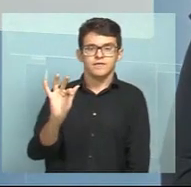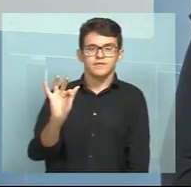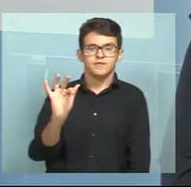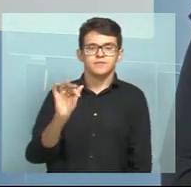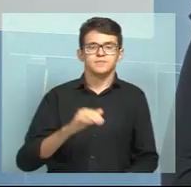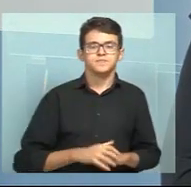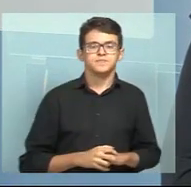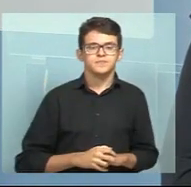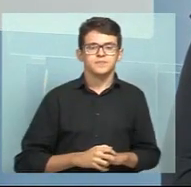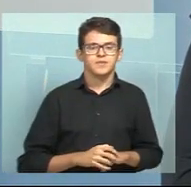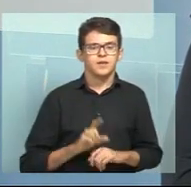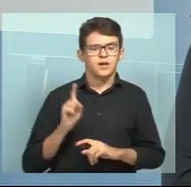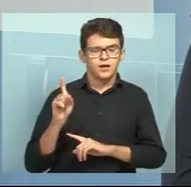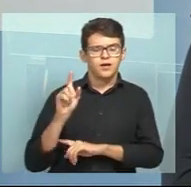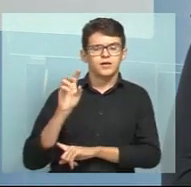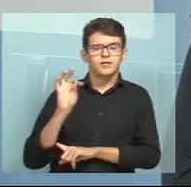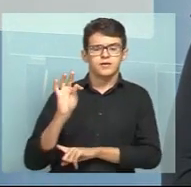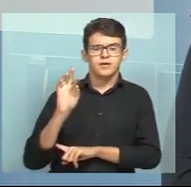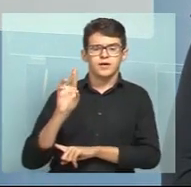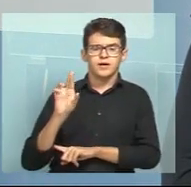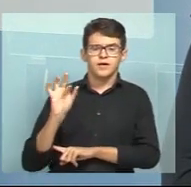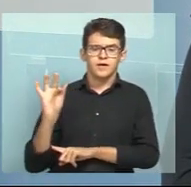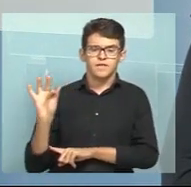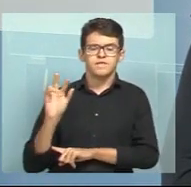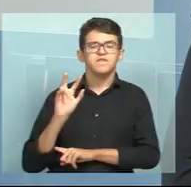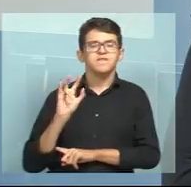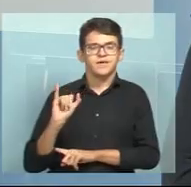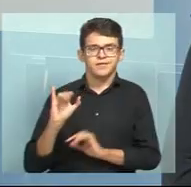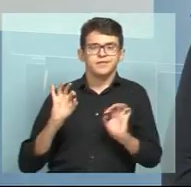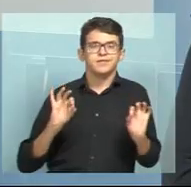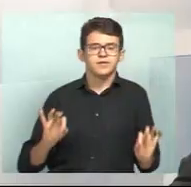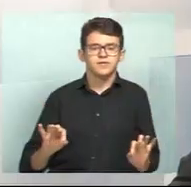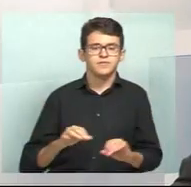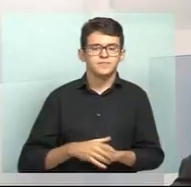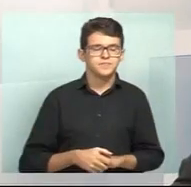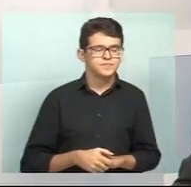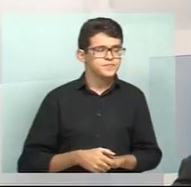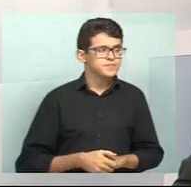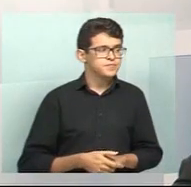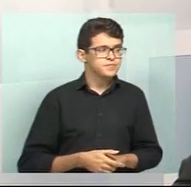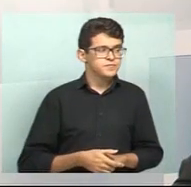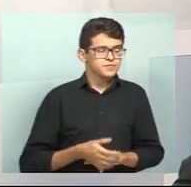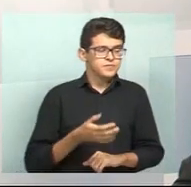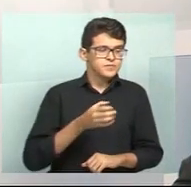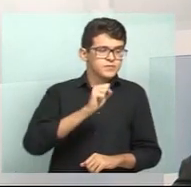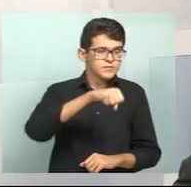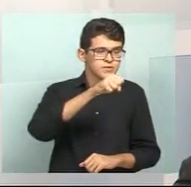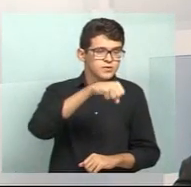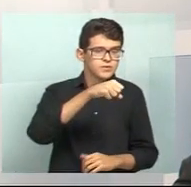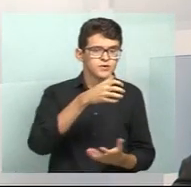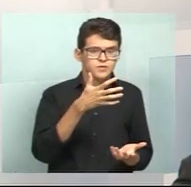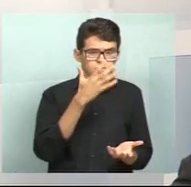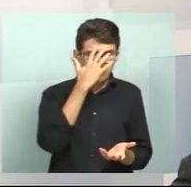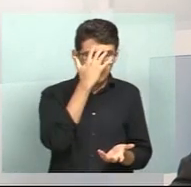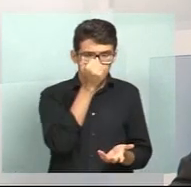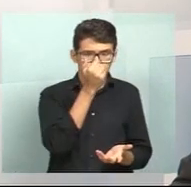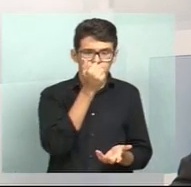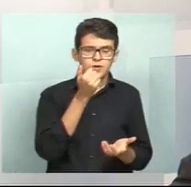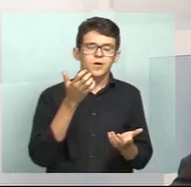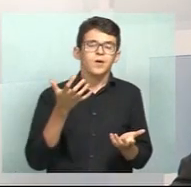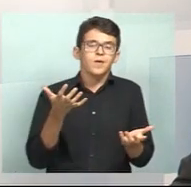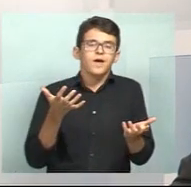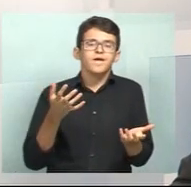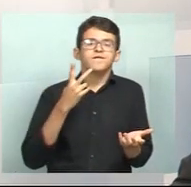no TRF vai. Eu acho que já há um interesse e também acho que dificilmente ele conseguirá... Mas você sabe onde é que eu quero chegar? Eu quero chegar na